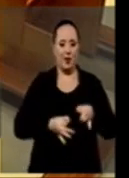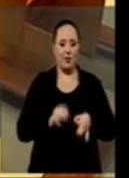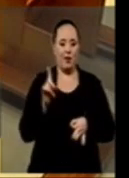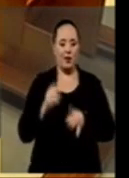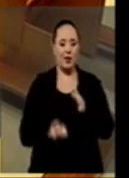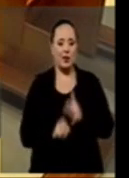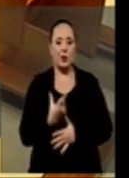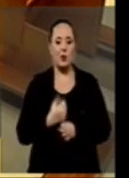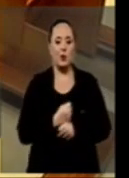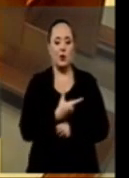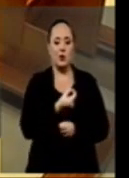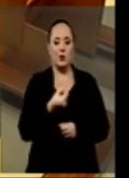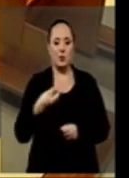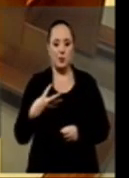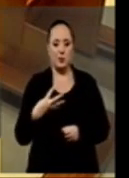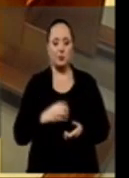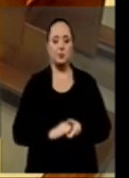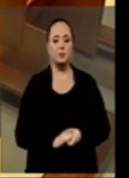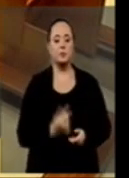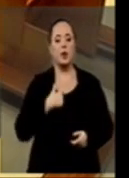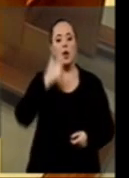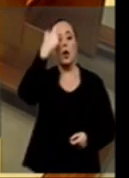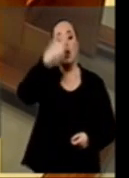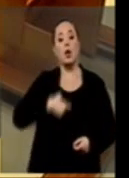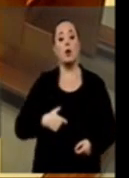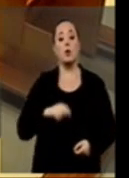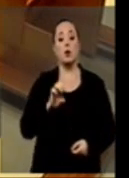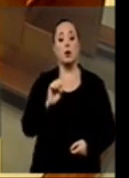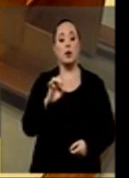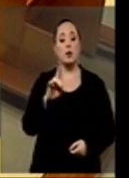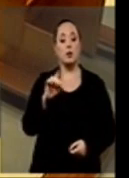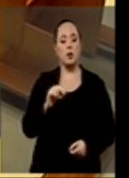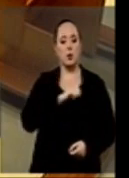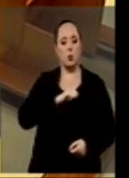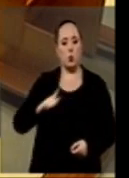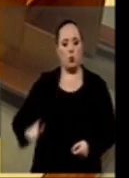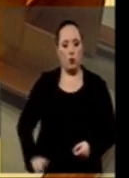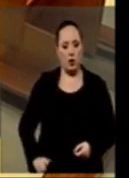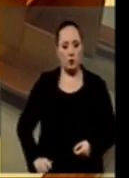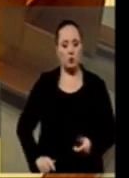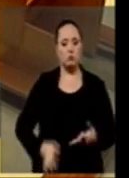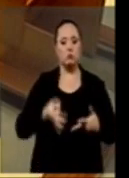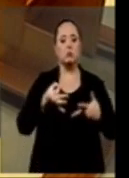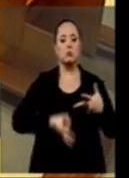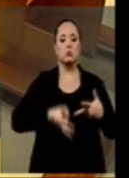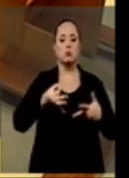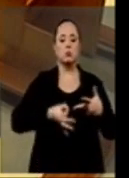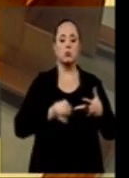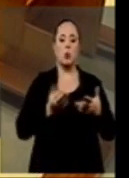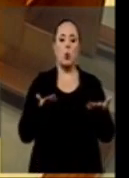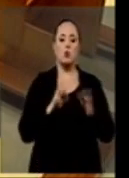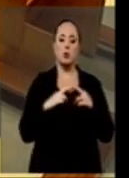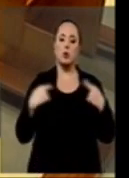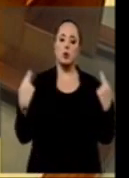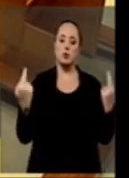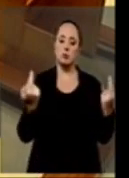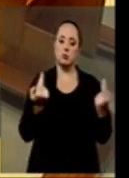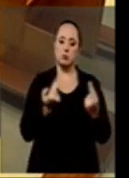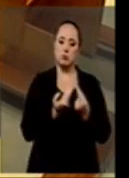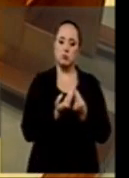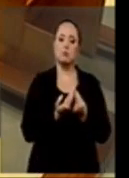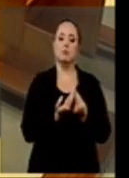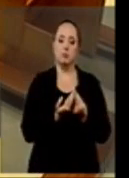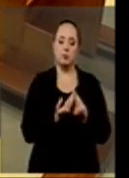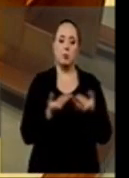é na condição de estado que o poder judiciário da nação se reúne hoje para a instalação